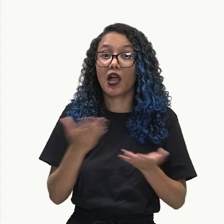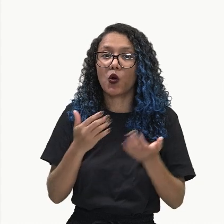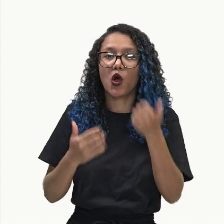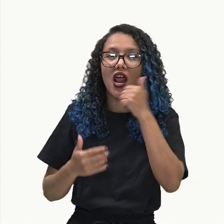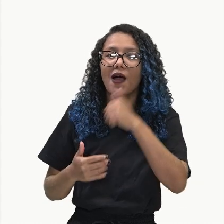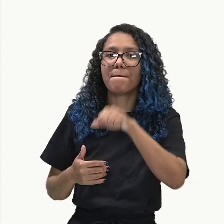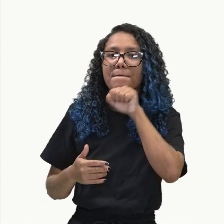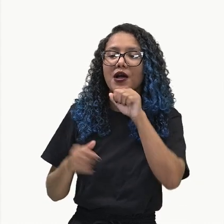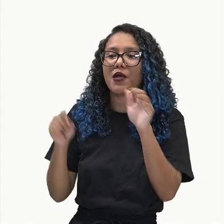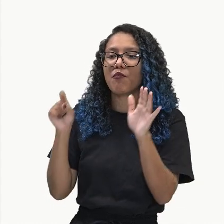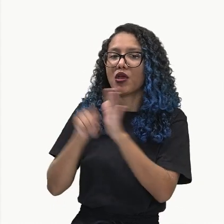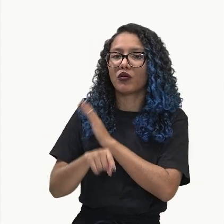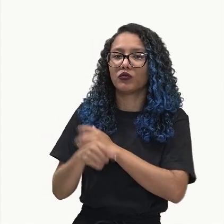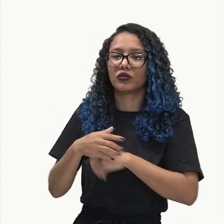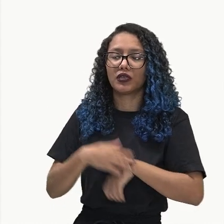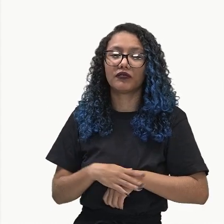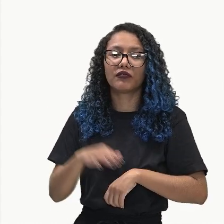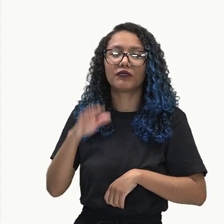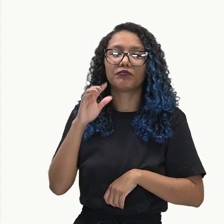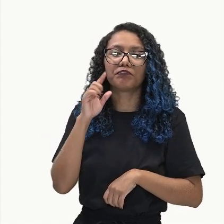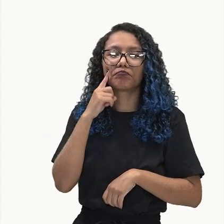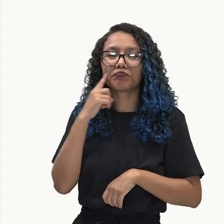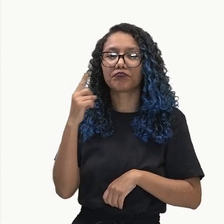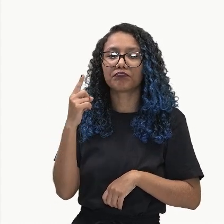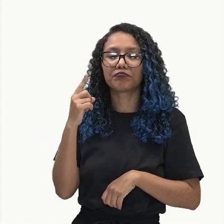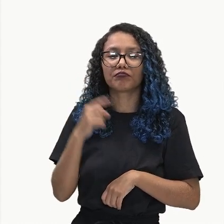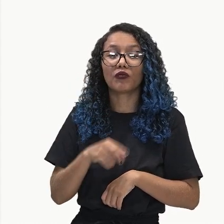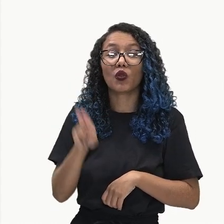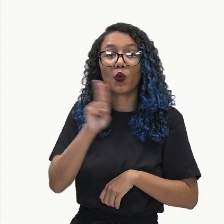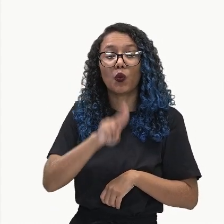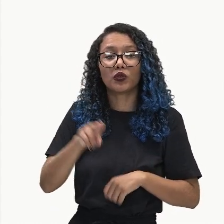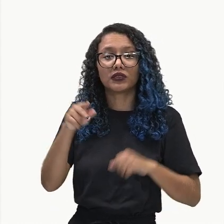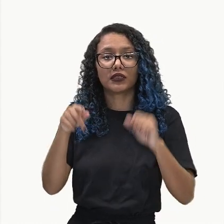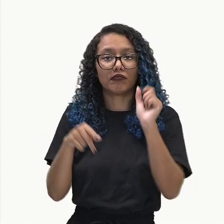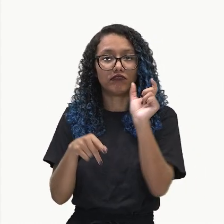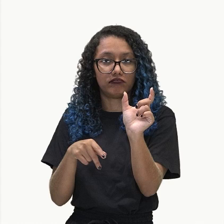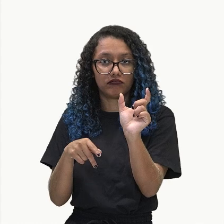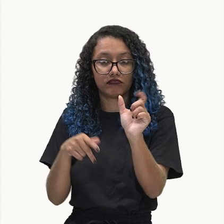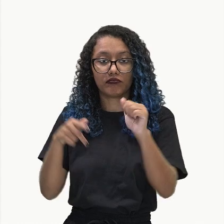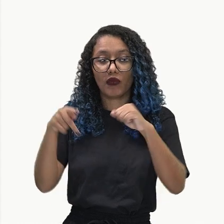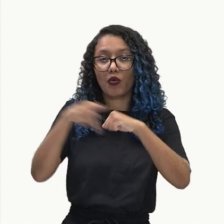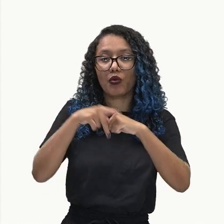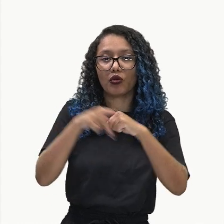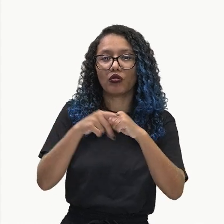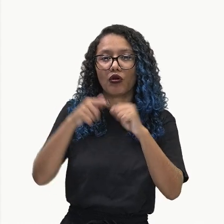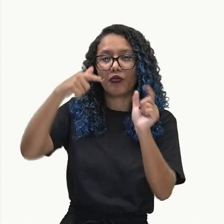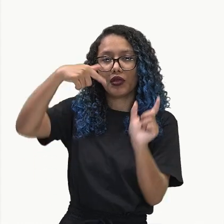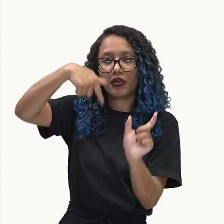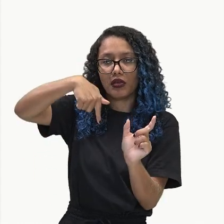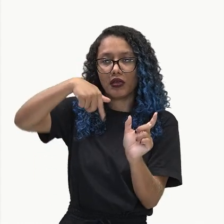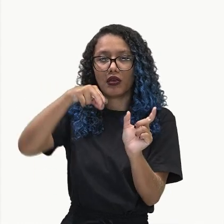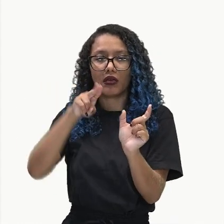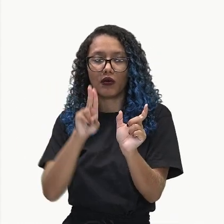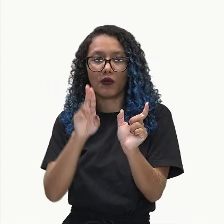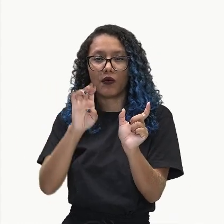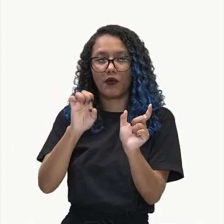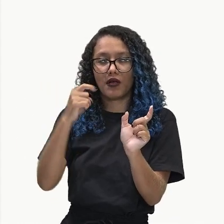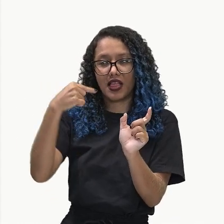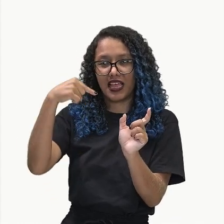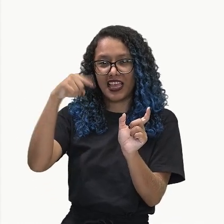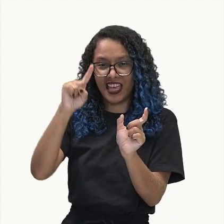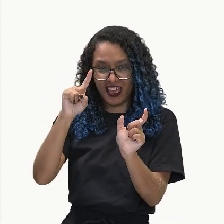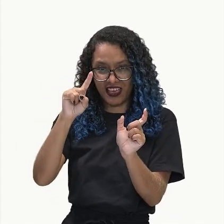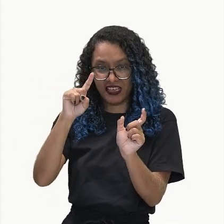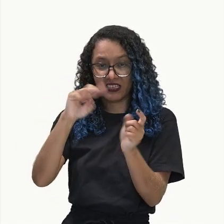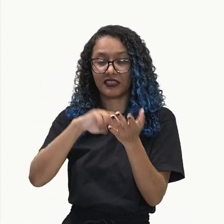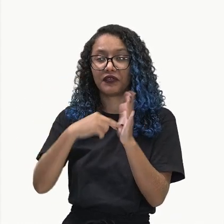pergunta, né? Com que vai sonhar? Né? Com que? Olha o que aí. Né? É uma necessidade, tem uma necessidade de uma